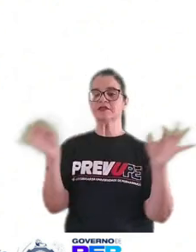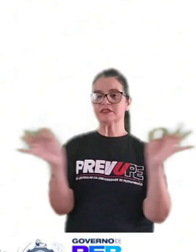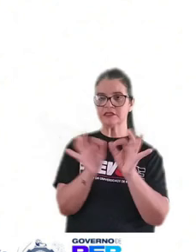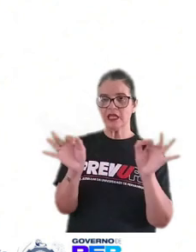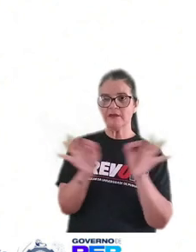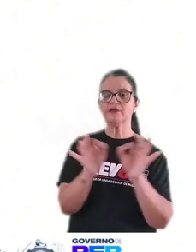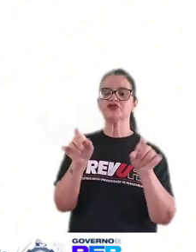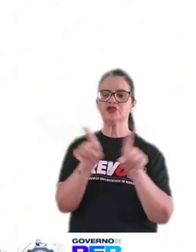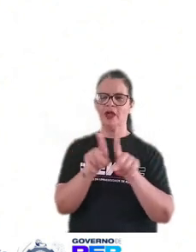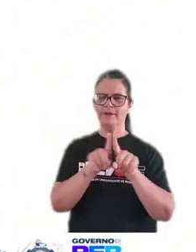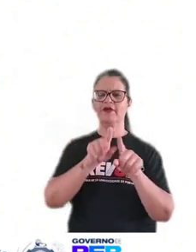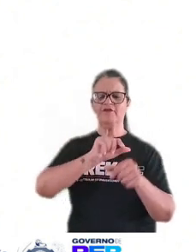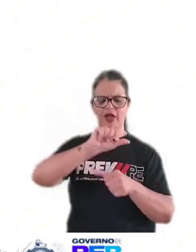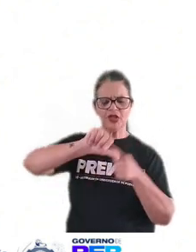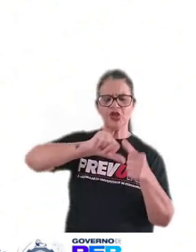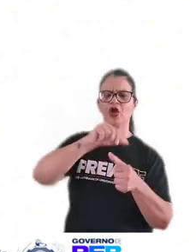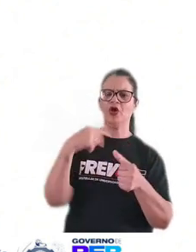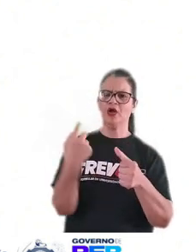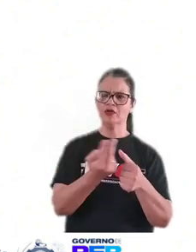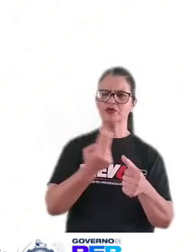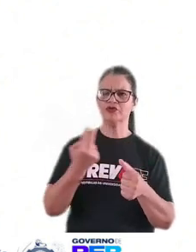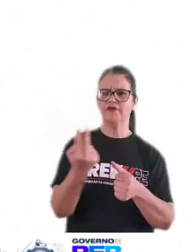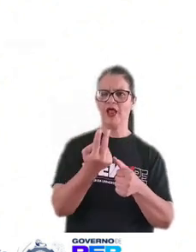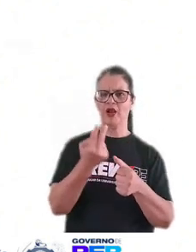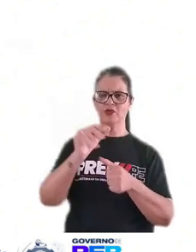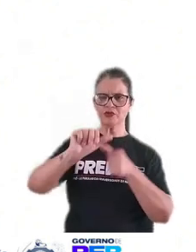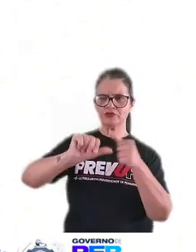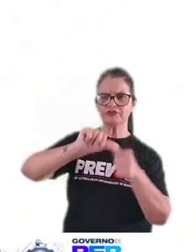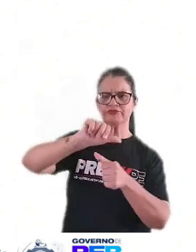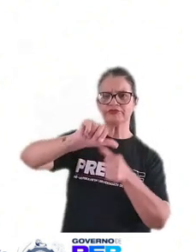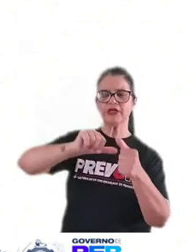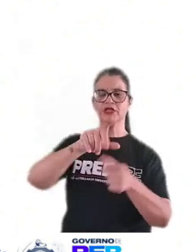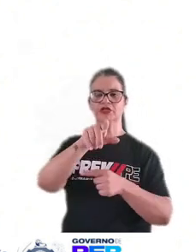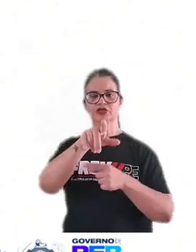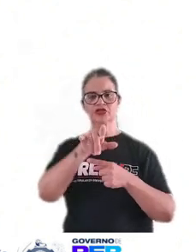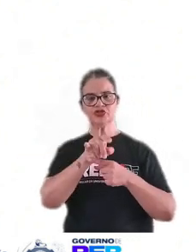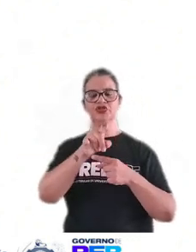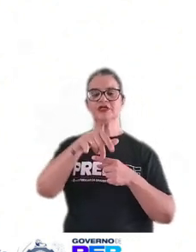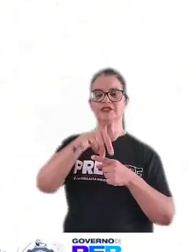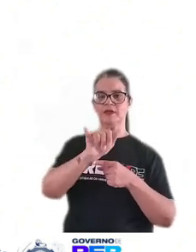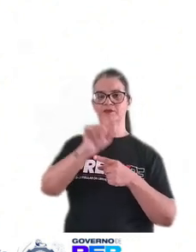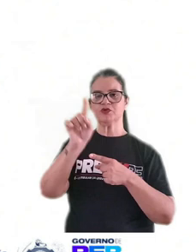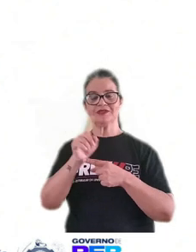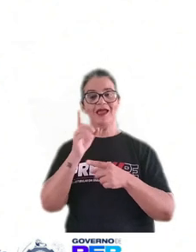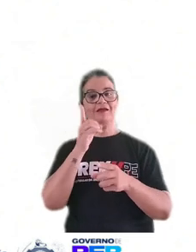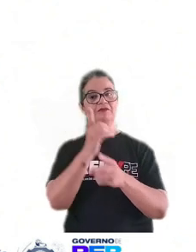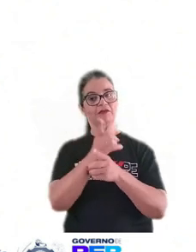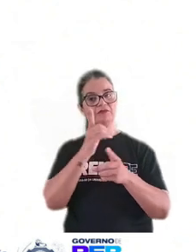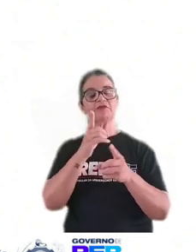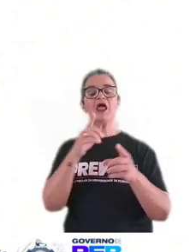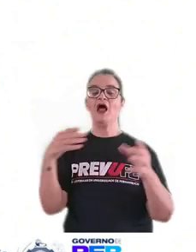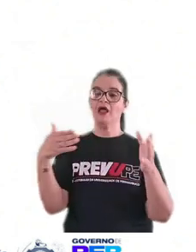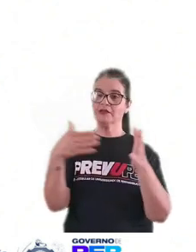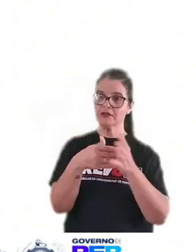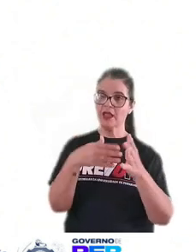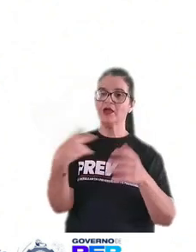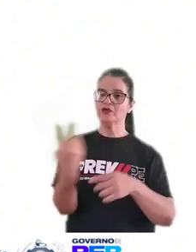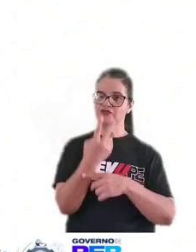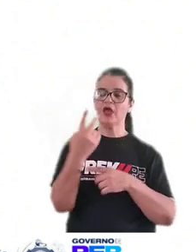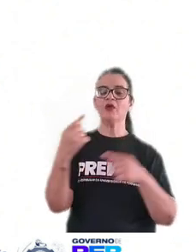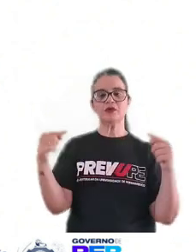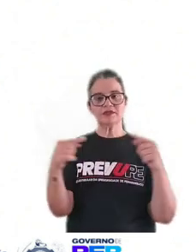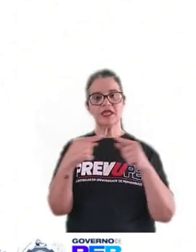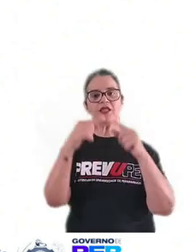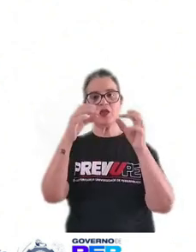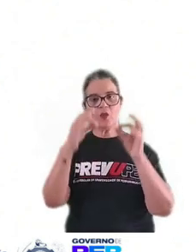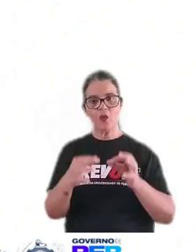relativamente simples também você vai trocando os valores de X Y Z até que você encontre valores